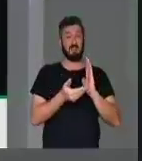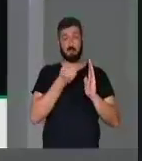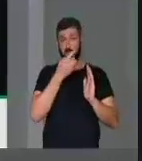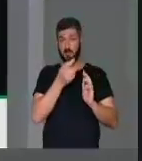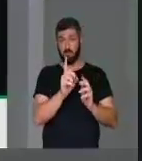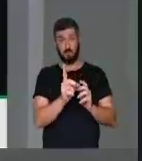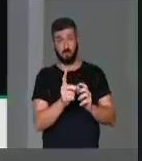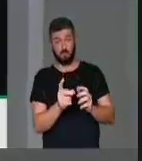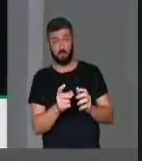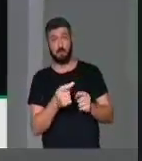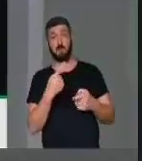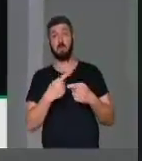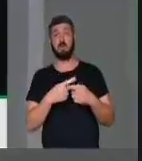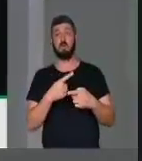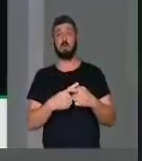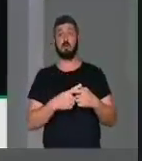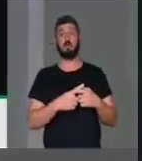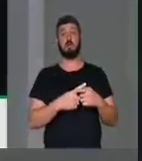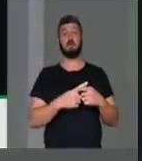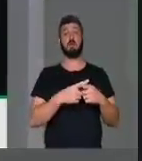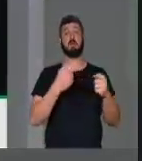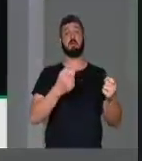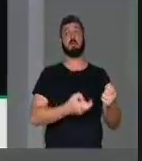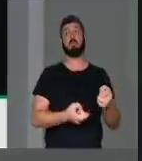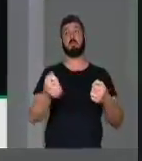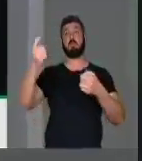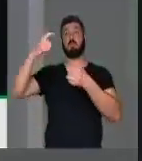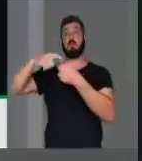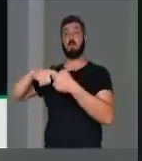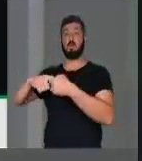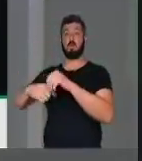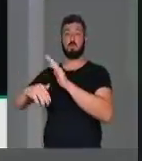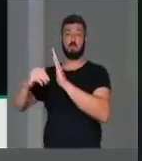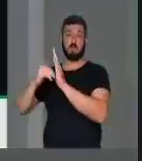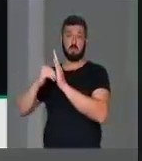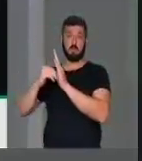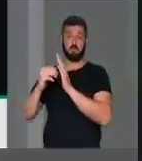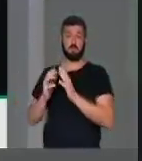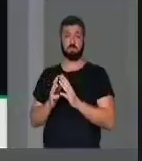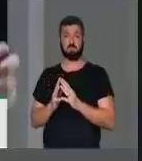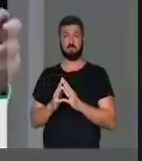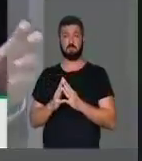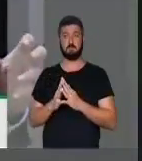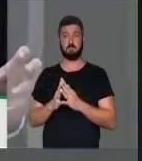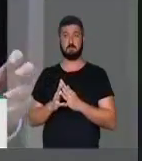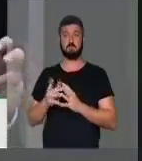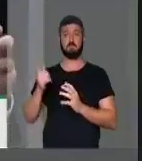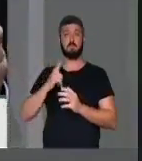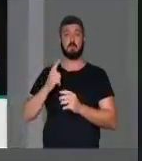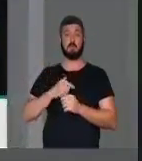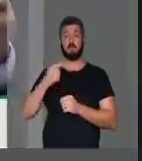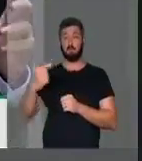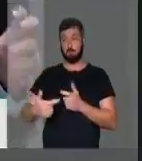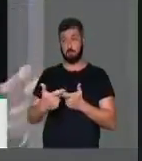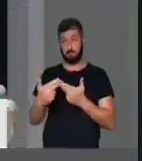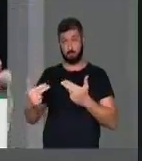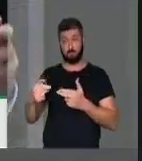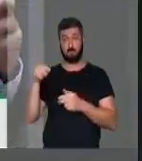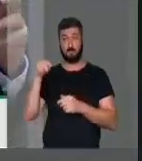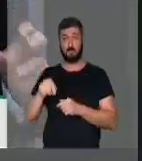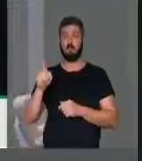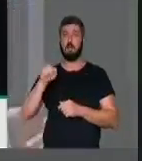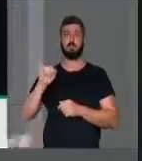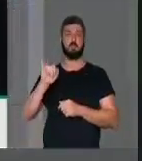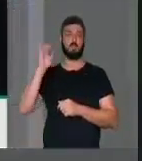bom, porque depois ainda teria que retornar ao Senado. Eles trazem um segundo ponto, que esse para nós